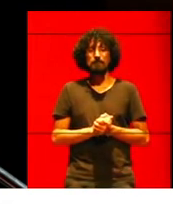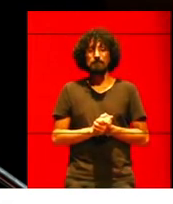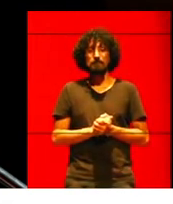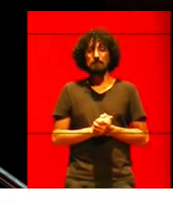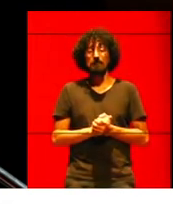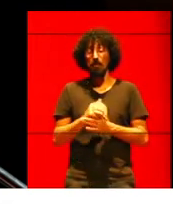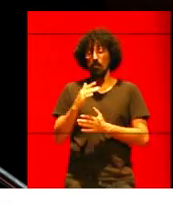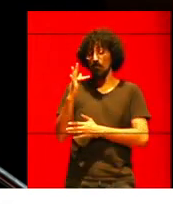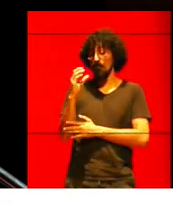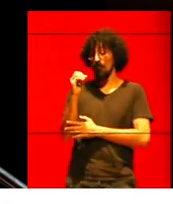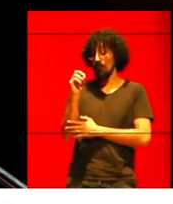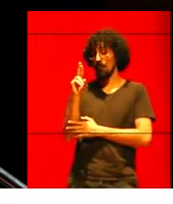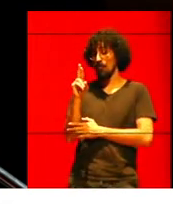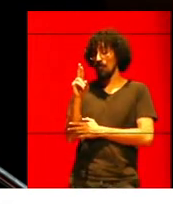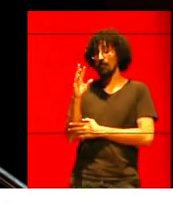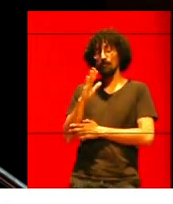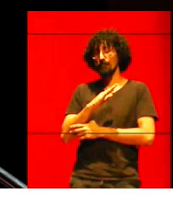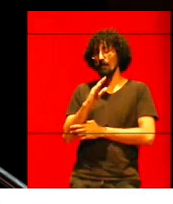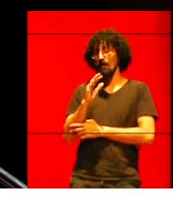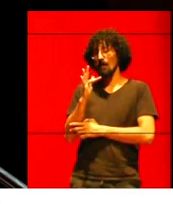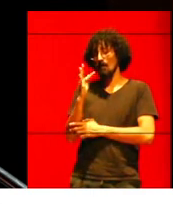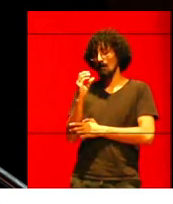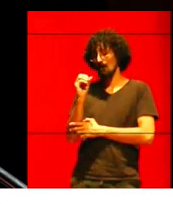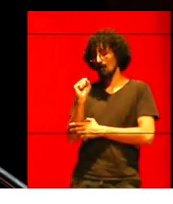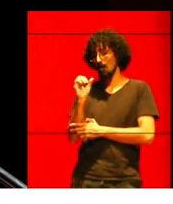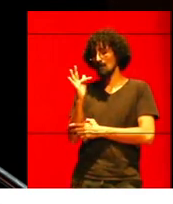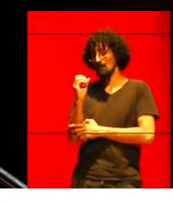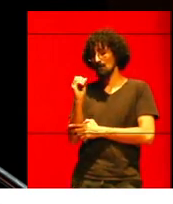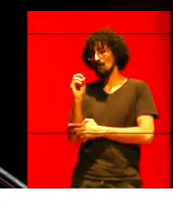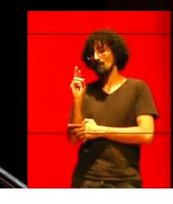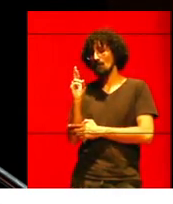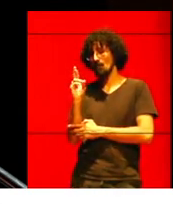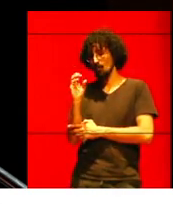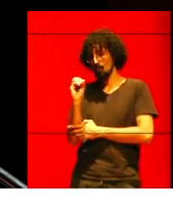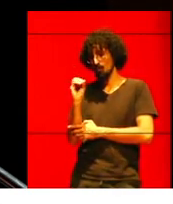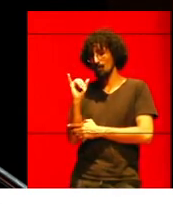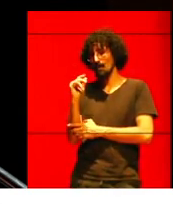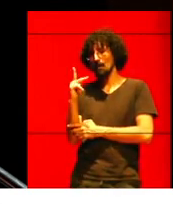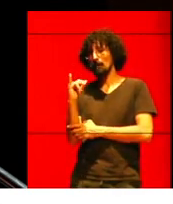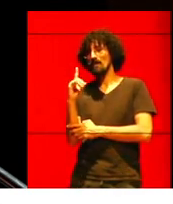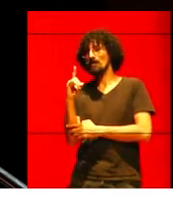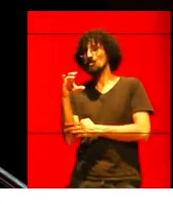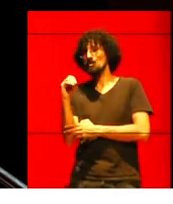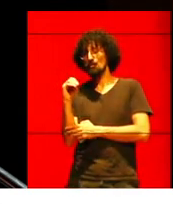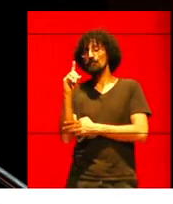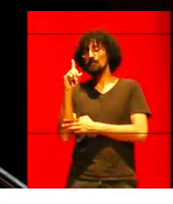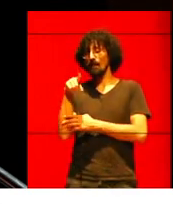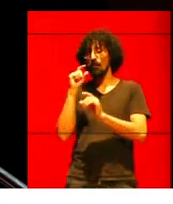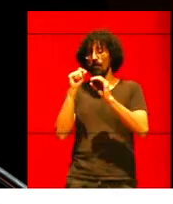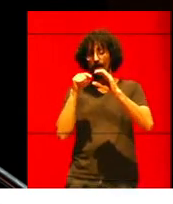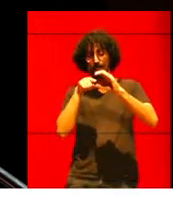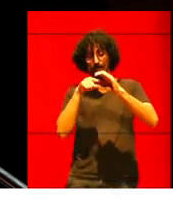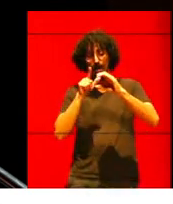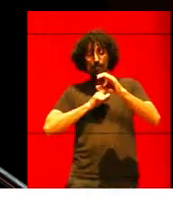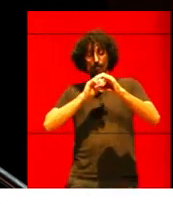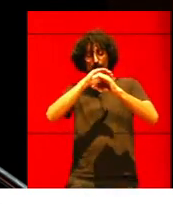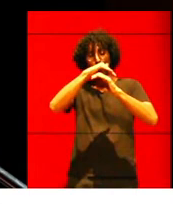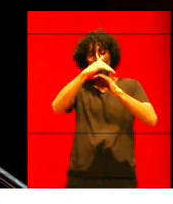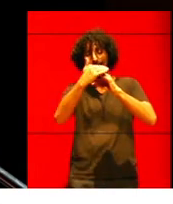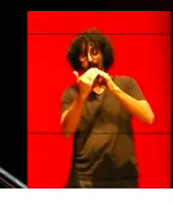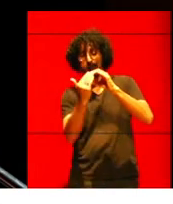Fosfolipídio. Fosfolipídio é um lipídio e ajuda na construção da membrana plasmática das